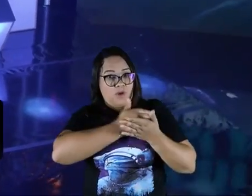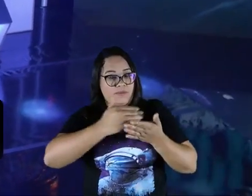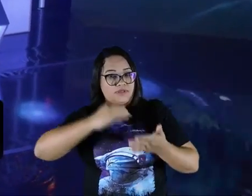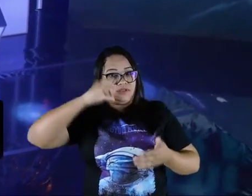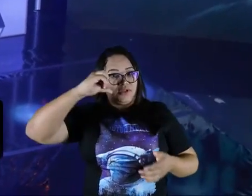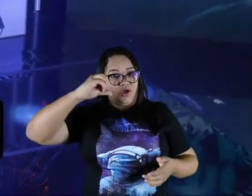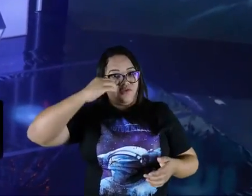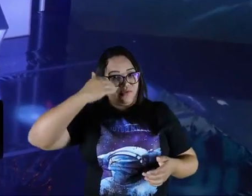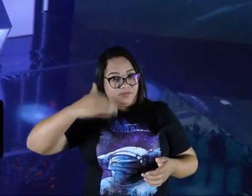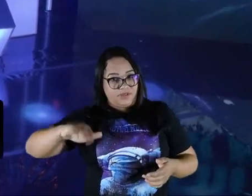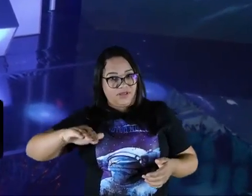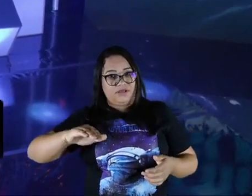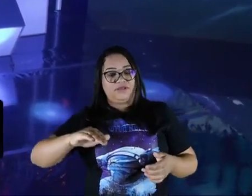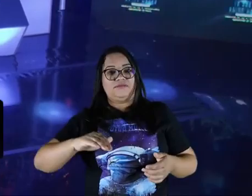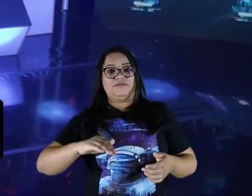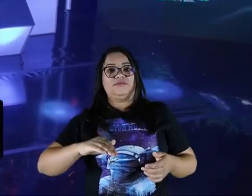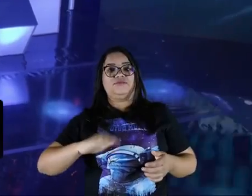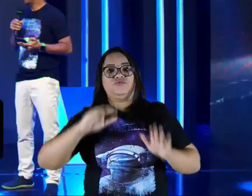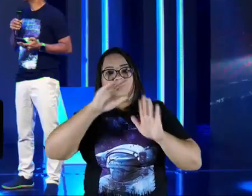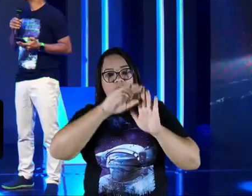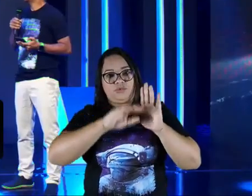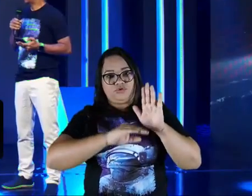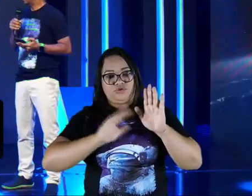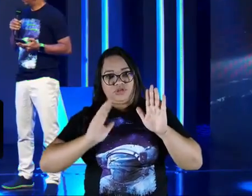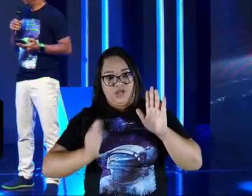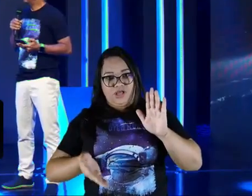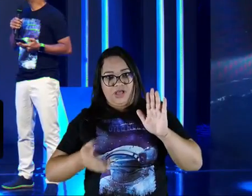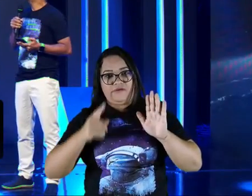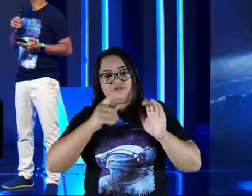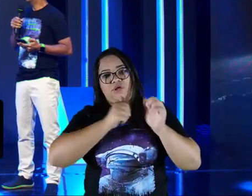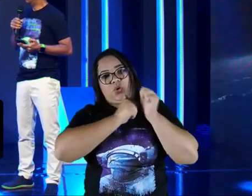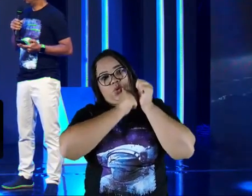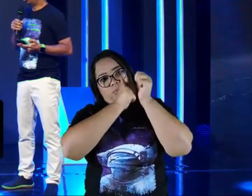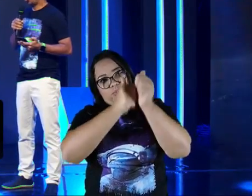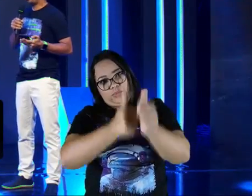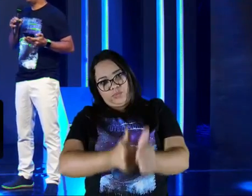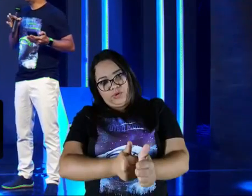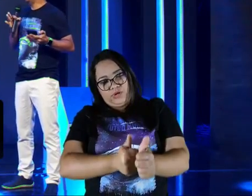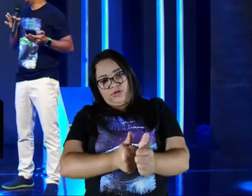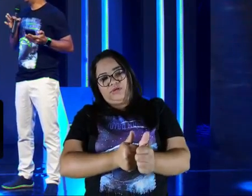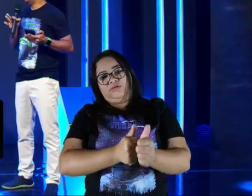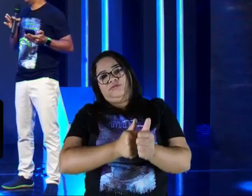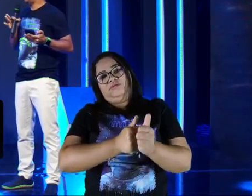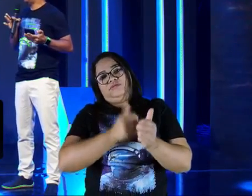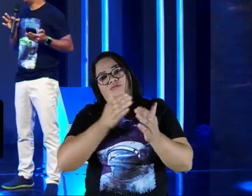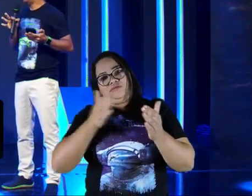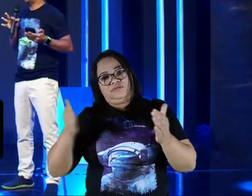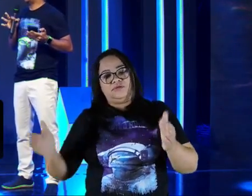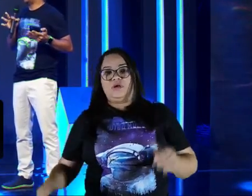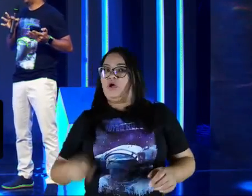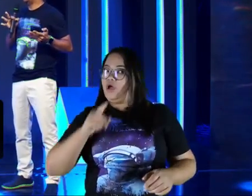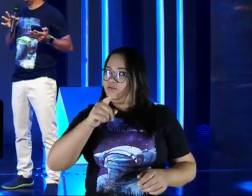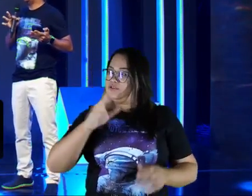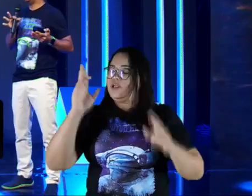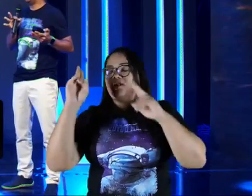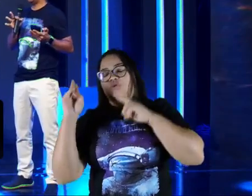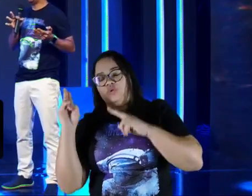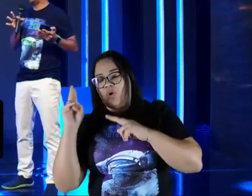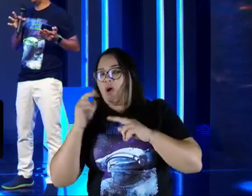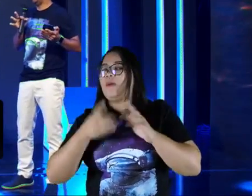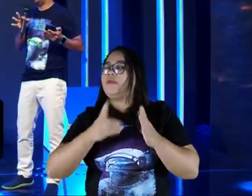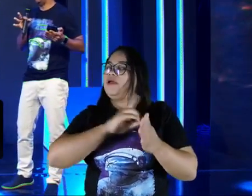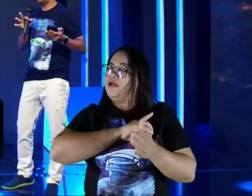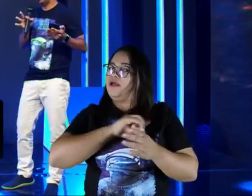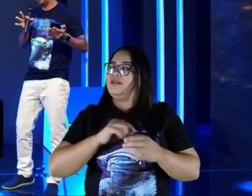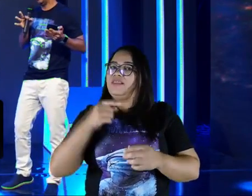opa, então a partir das 9h30 o programa já começa e aí você acompanha ali depois todo o decorrer. Dorme cedo, né? Não faz muita falcatrua à noite, não vai